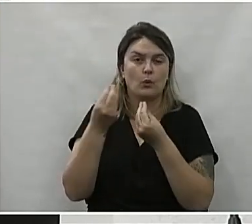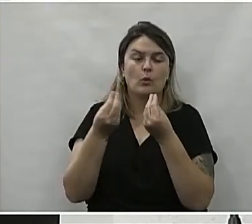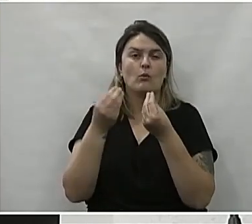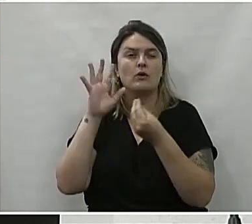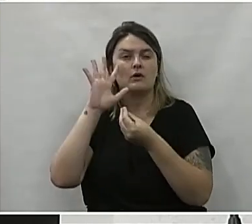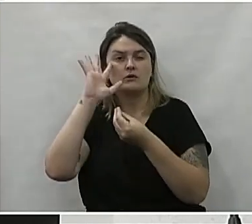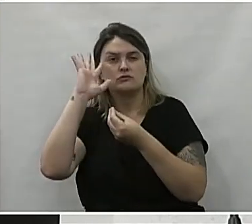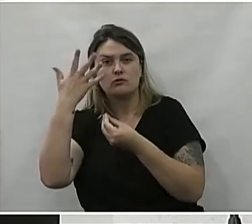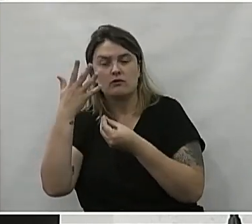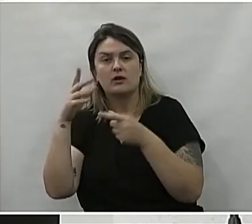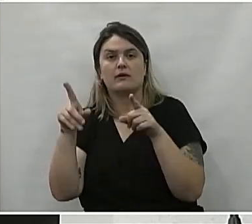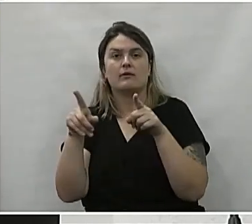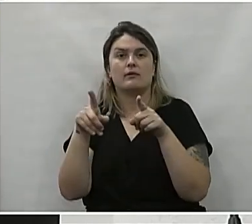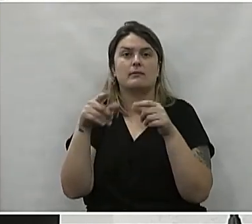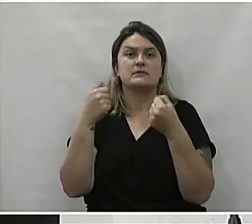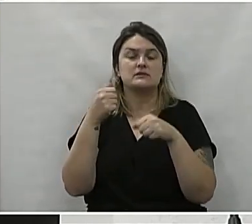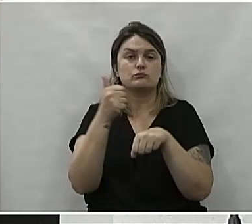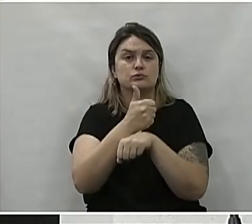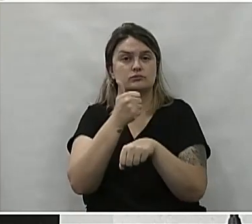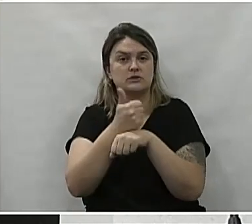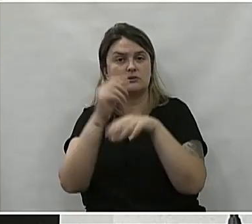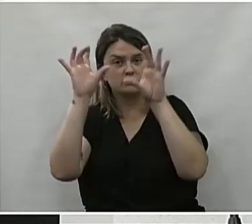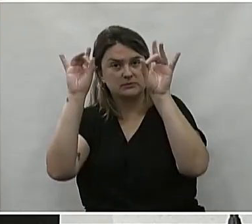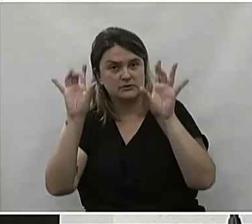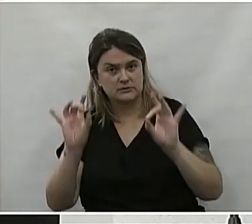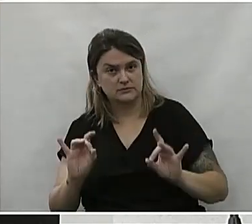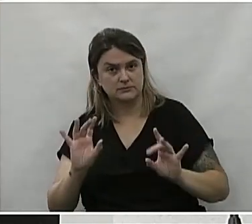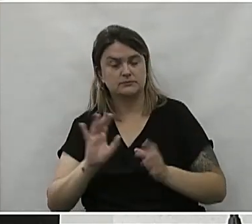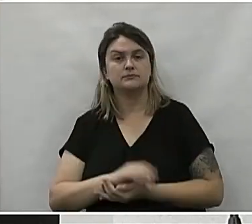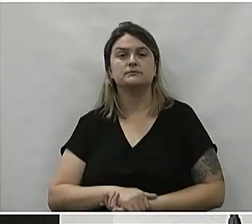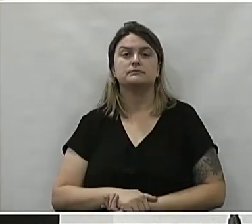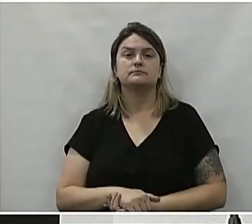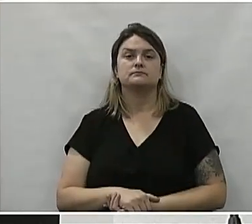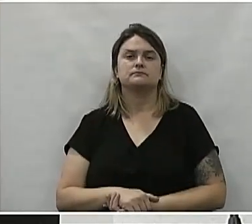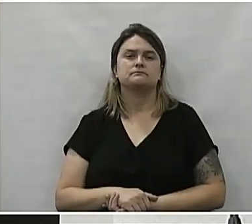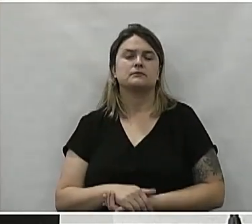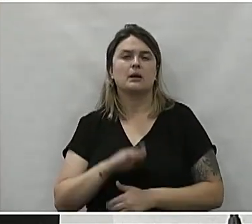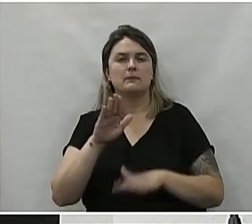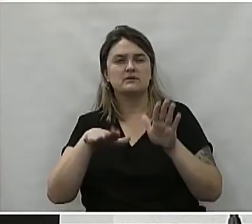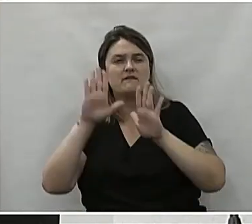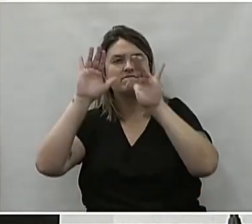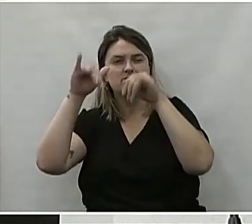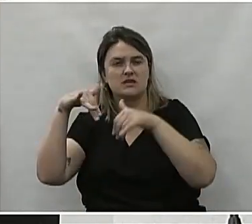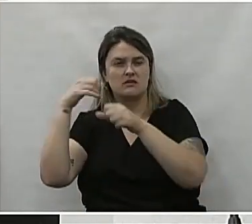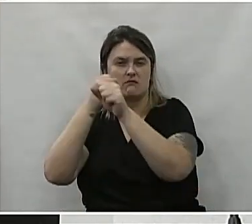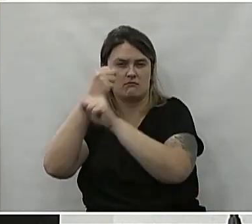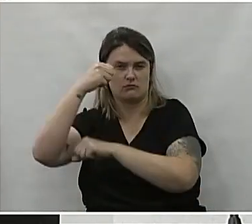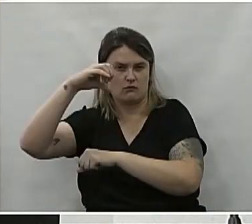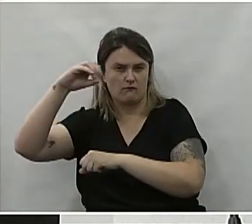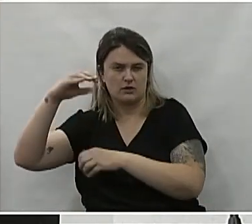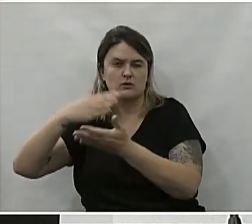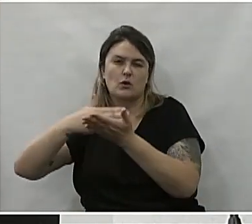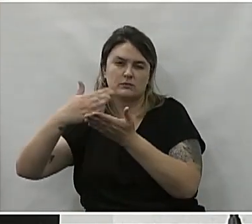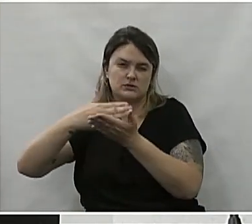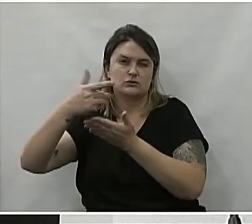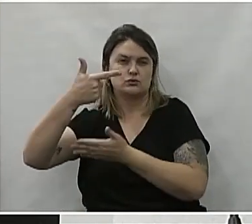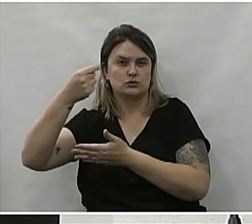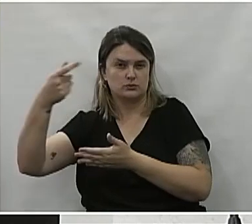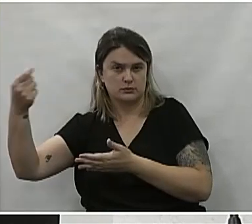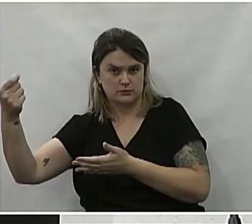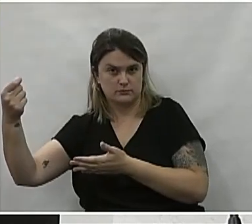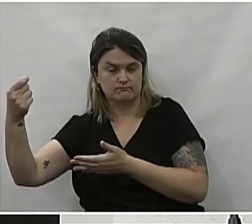variáveis De caráter Especializado No final dos anos 90 E início dos anos 2000